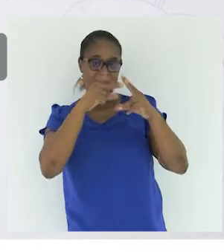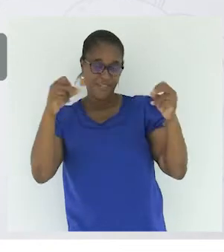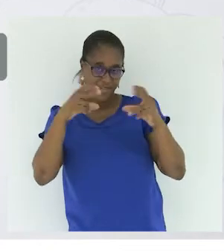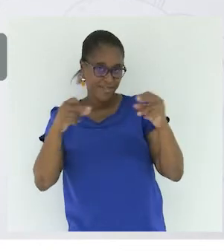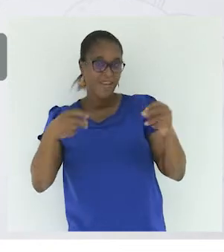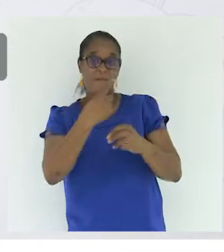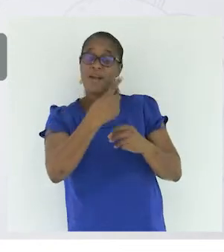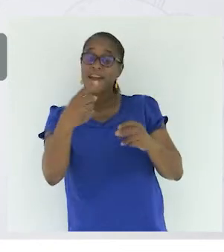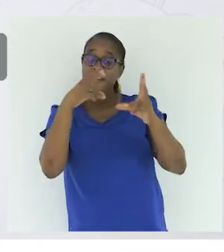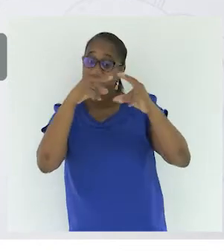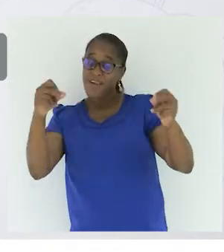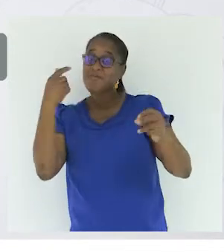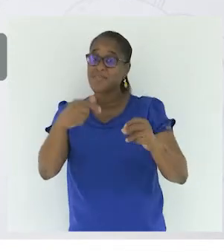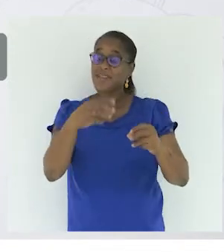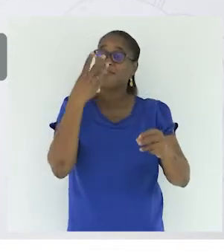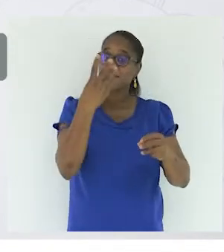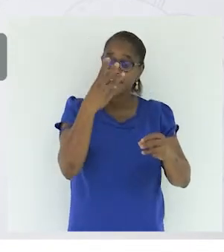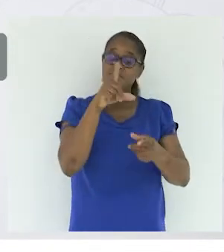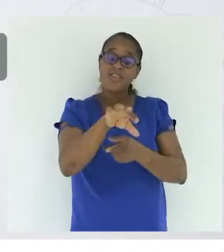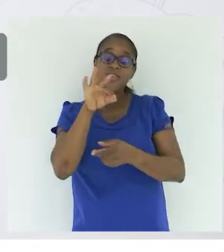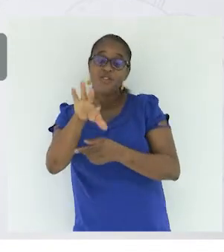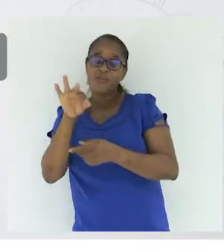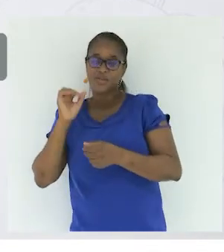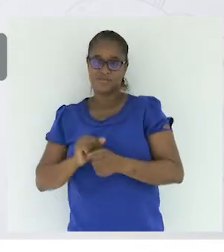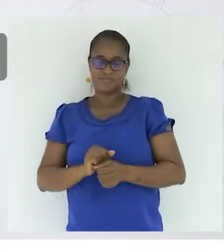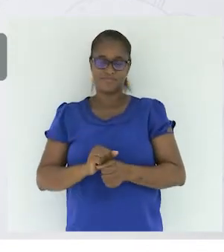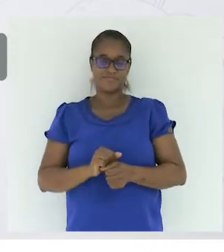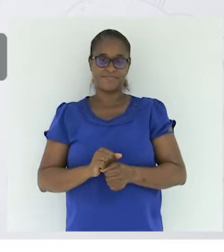e para cada frase temos 3 opções.